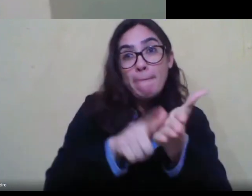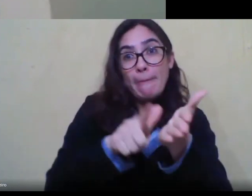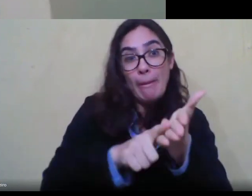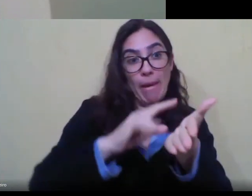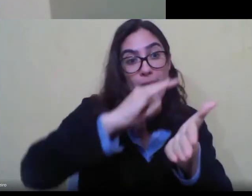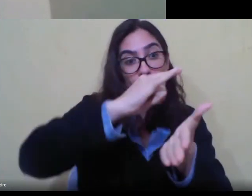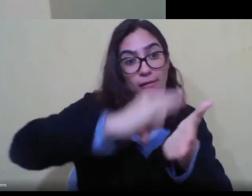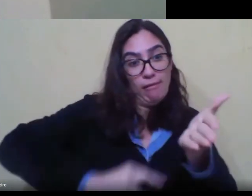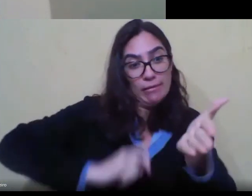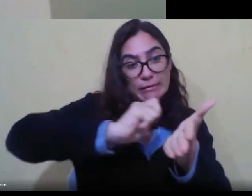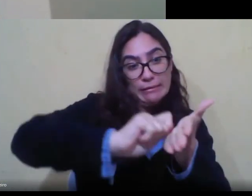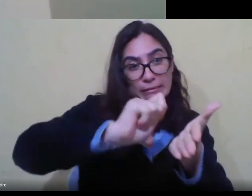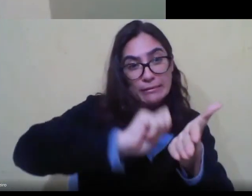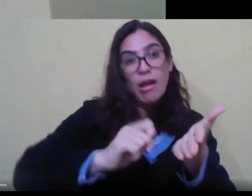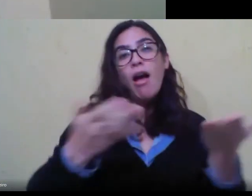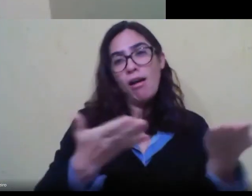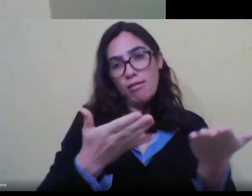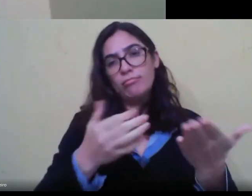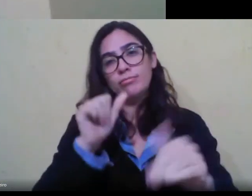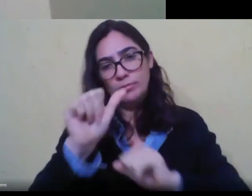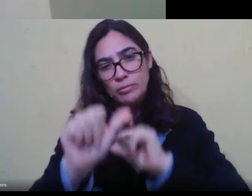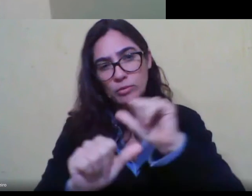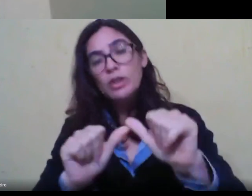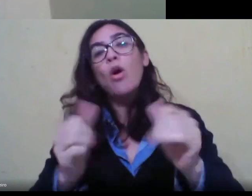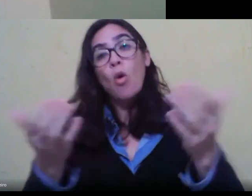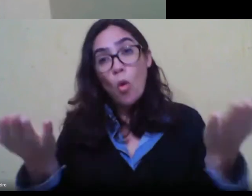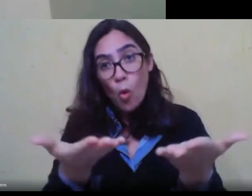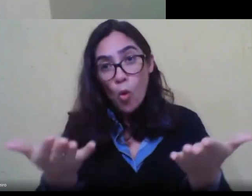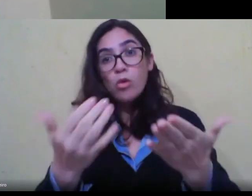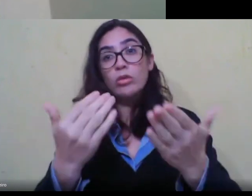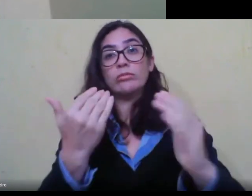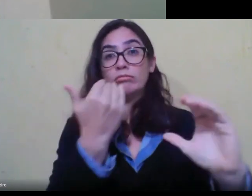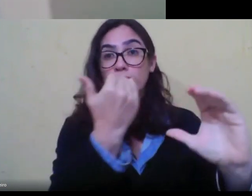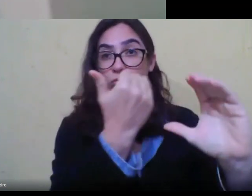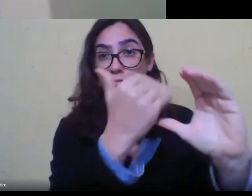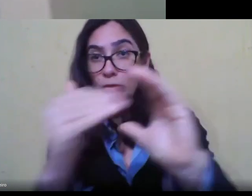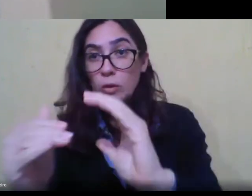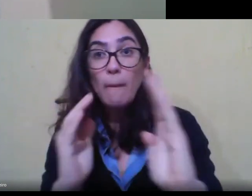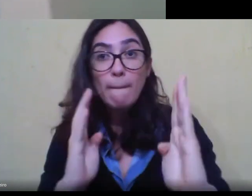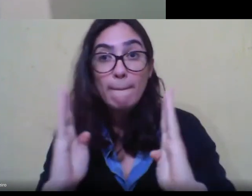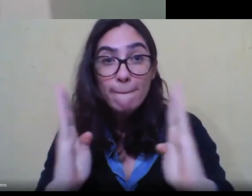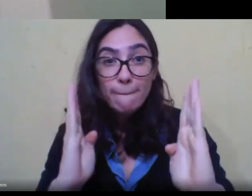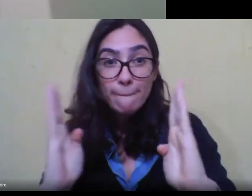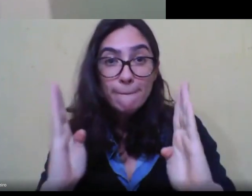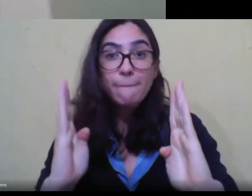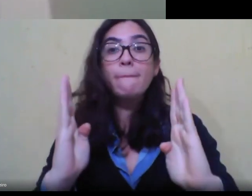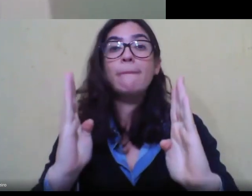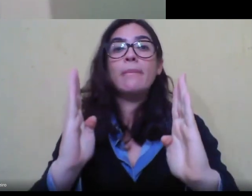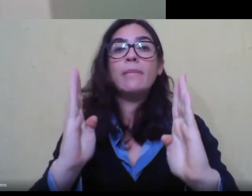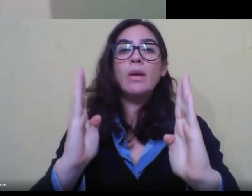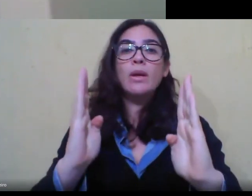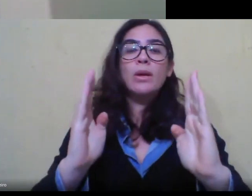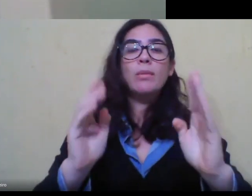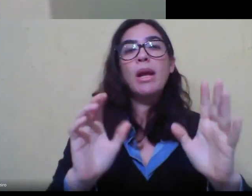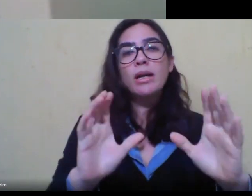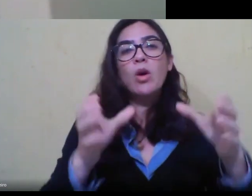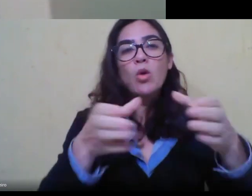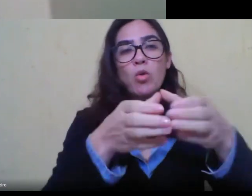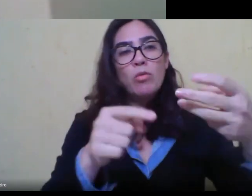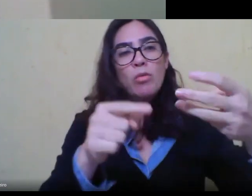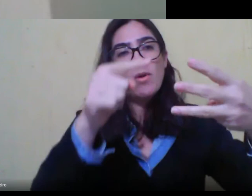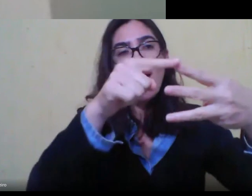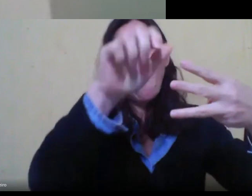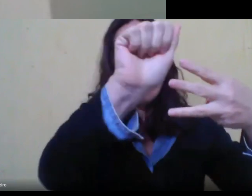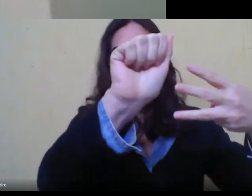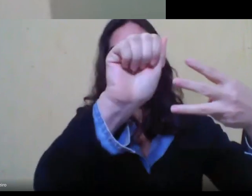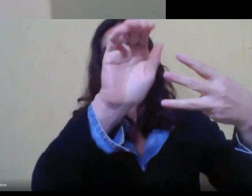de caracterização, que, porventura, precisarem ser criadas para dispensar atividades originais das